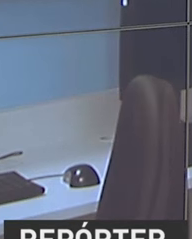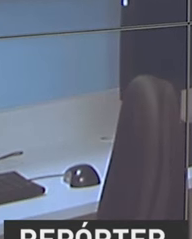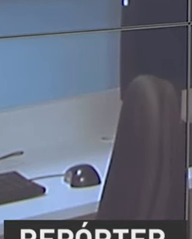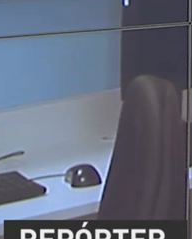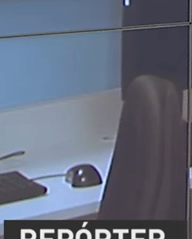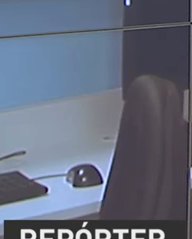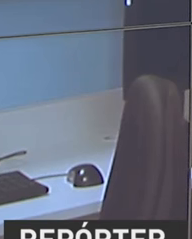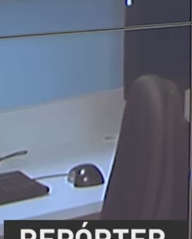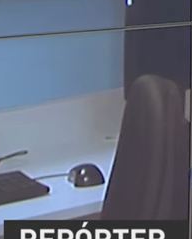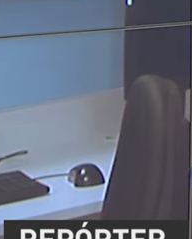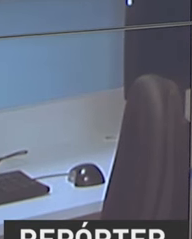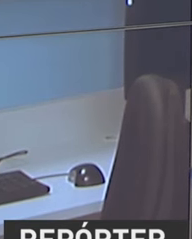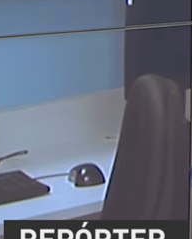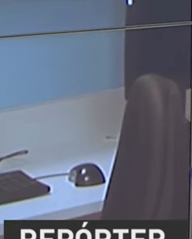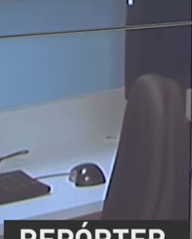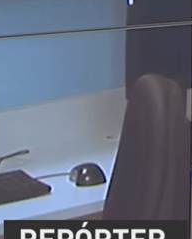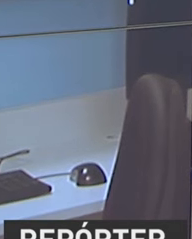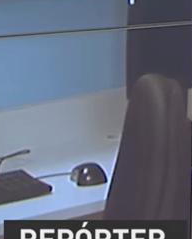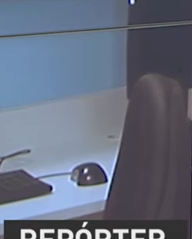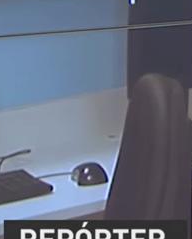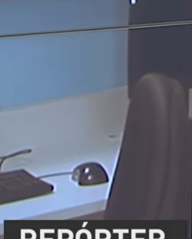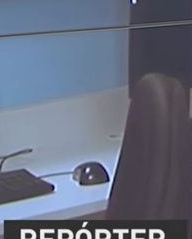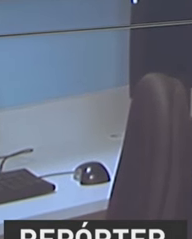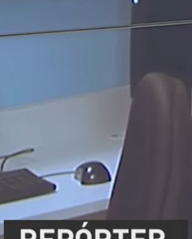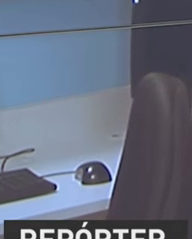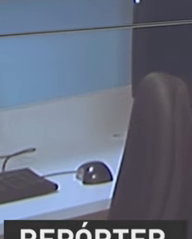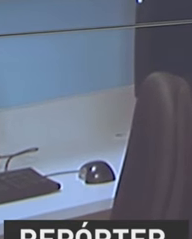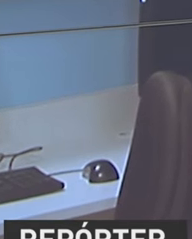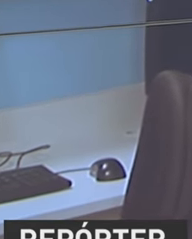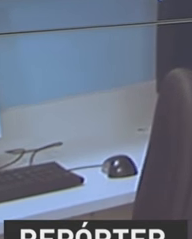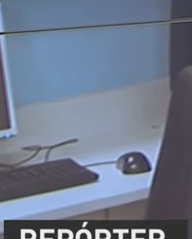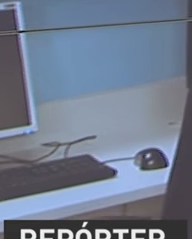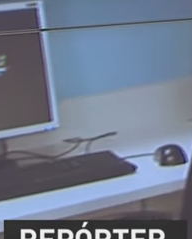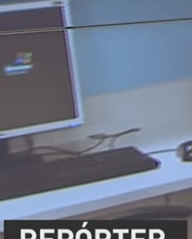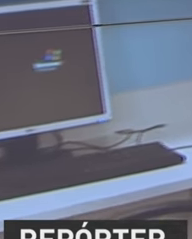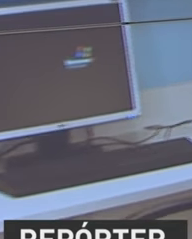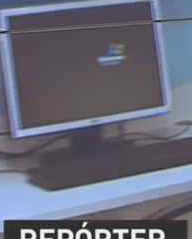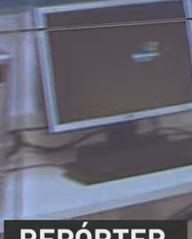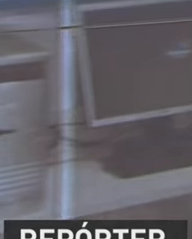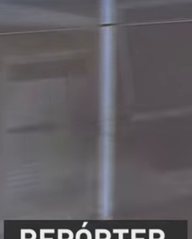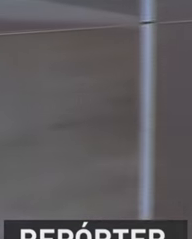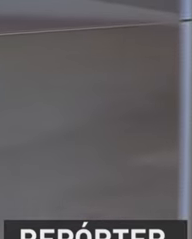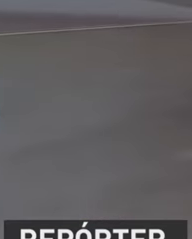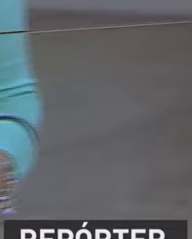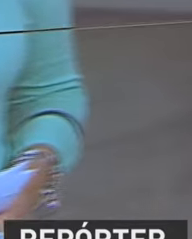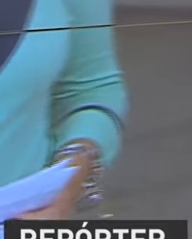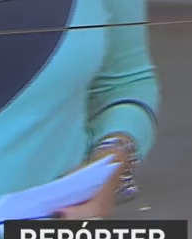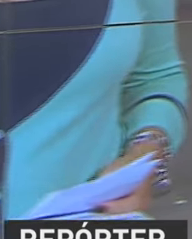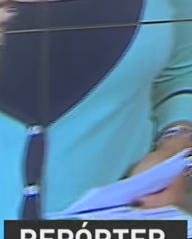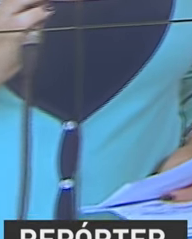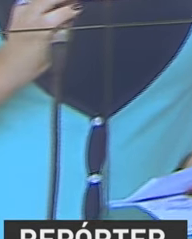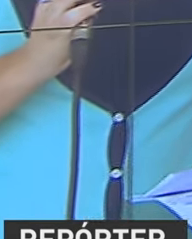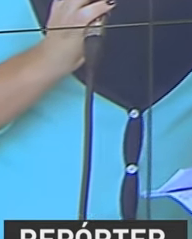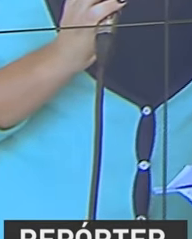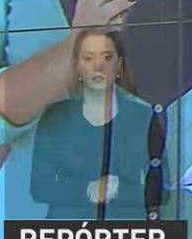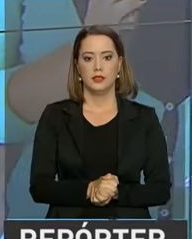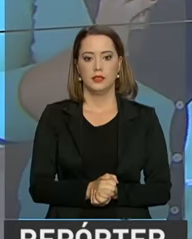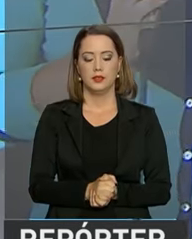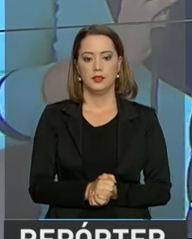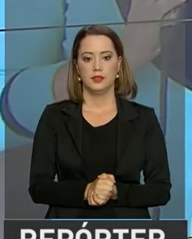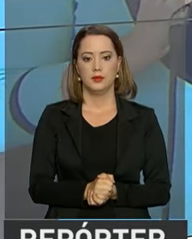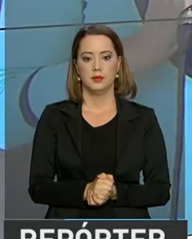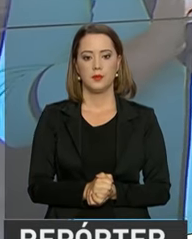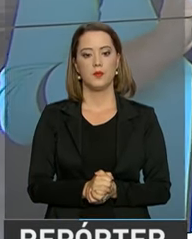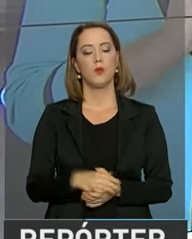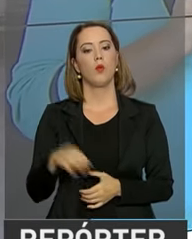em exercício Michel Temer tem agenda agora à tarde em Brasília. A repórter Luana Karen traz ao vivo para a gente os detalhes do Palácio do Planalto. Olá,